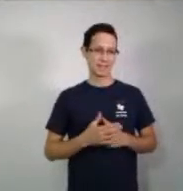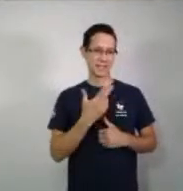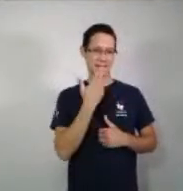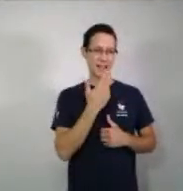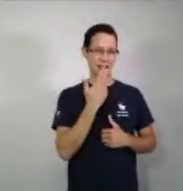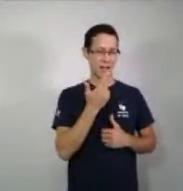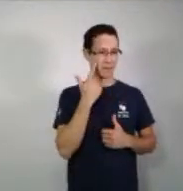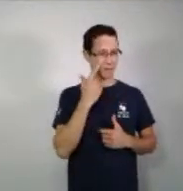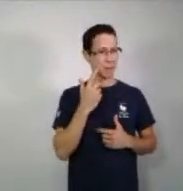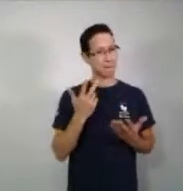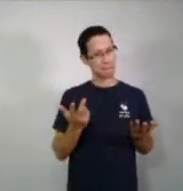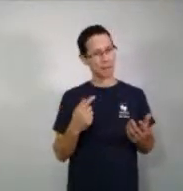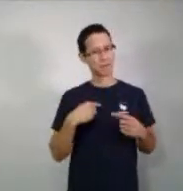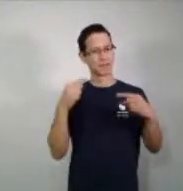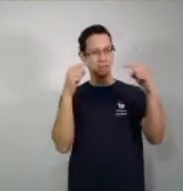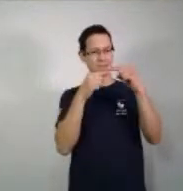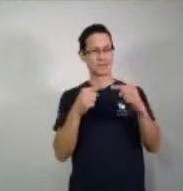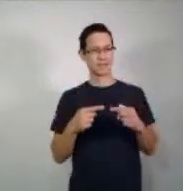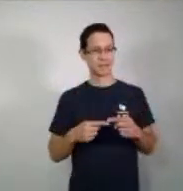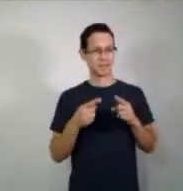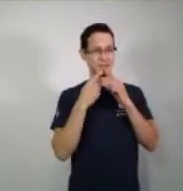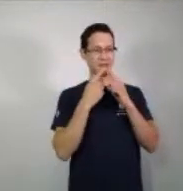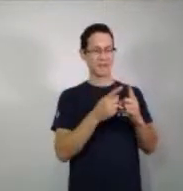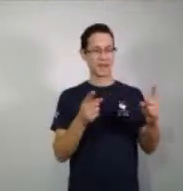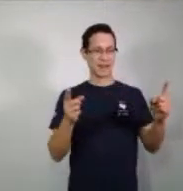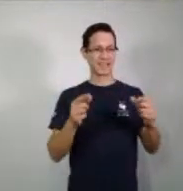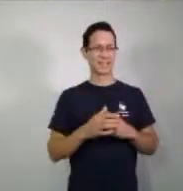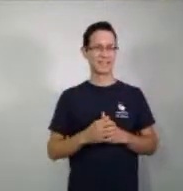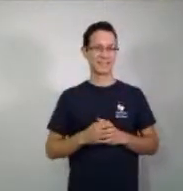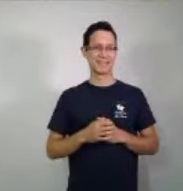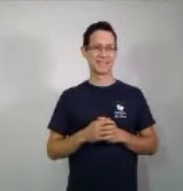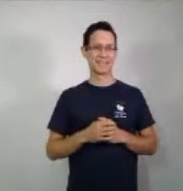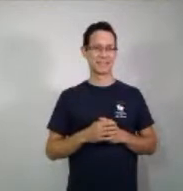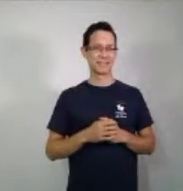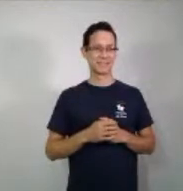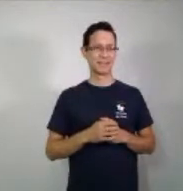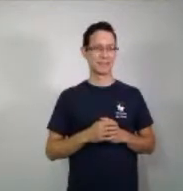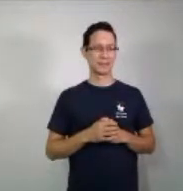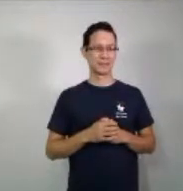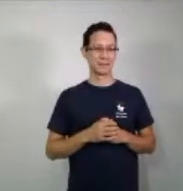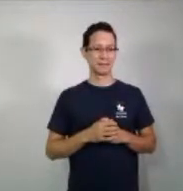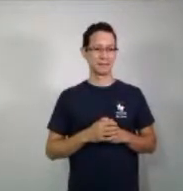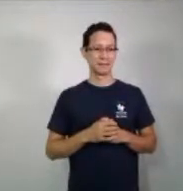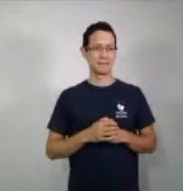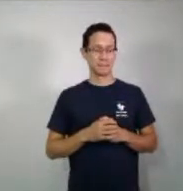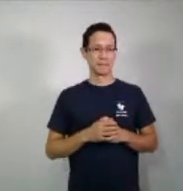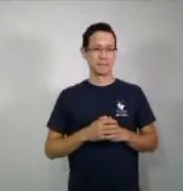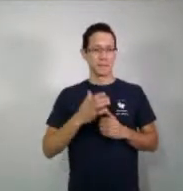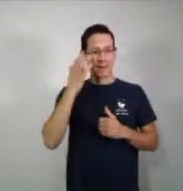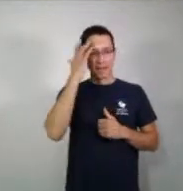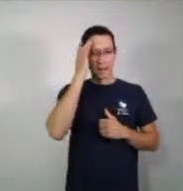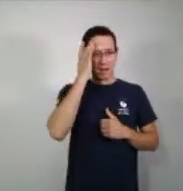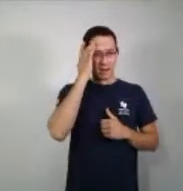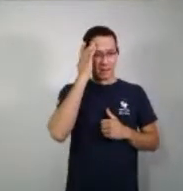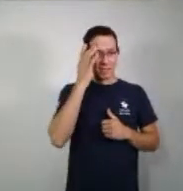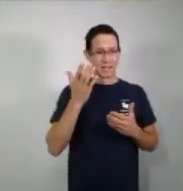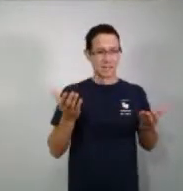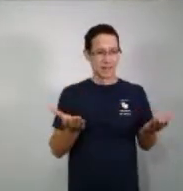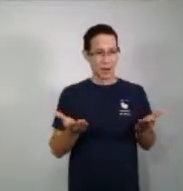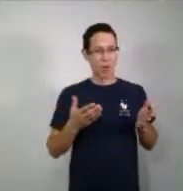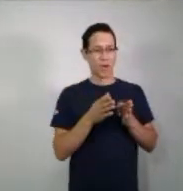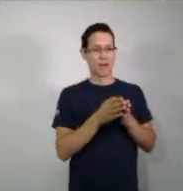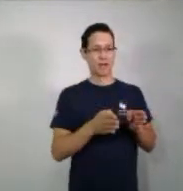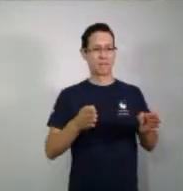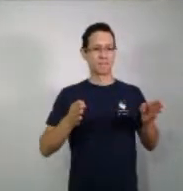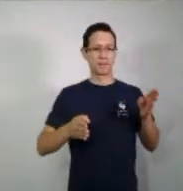fazia sentido, então me veio essa frase para falar um pouco dessa ideia de Babel. E eu acho que a gente está vivendo também no momento,